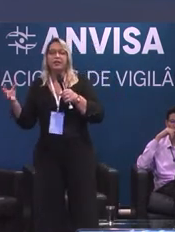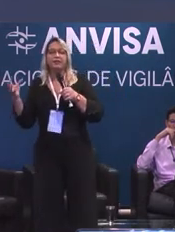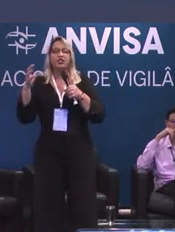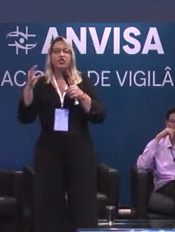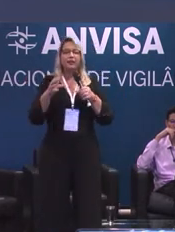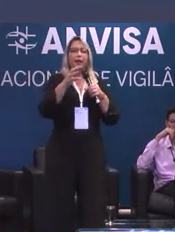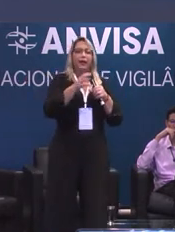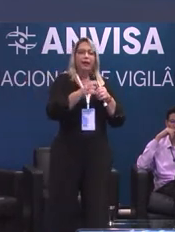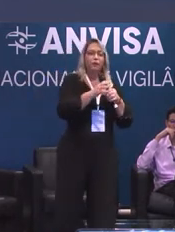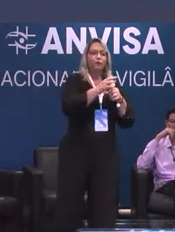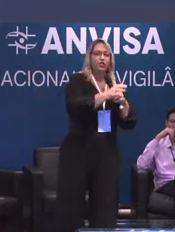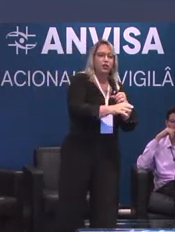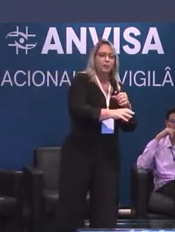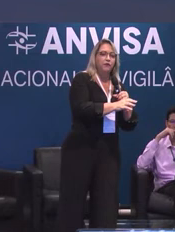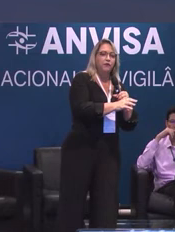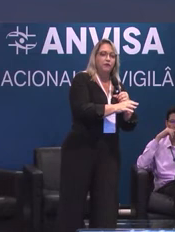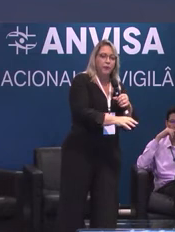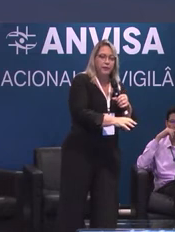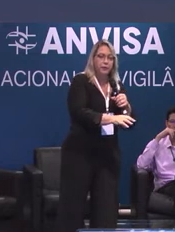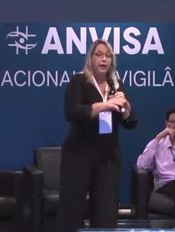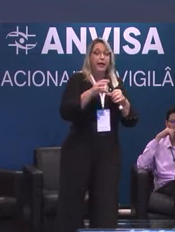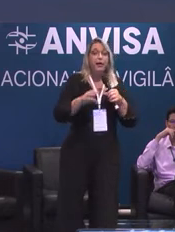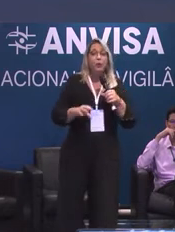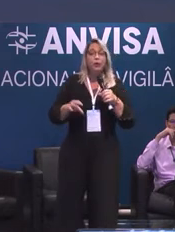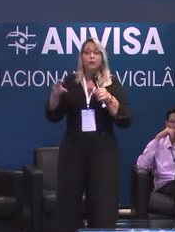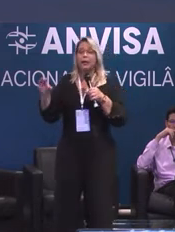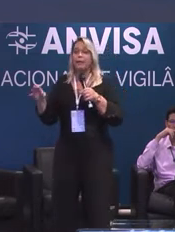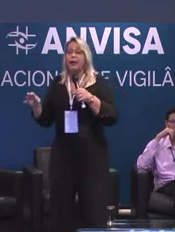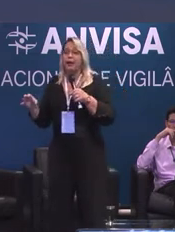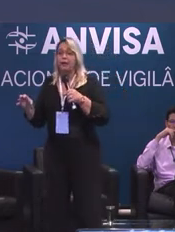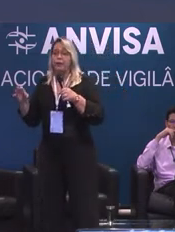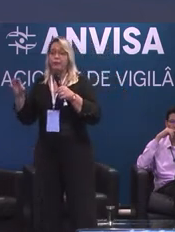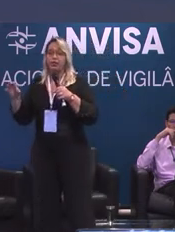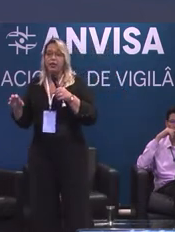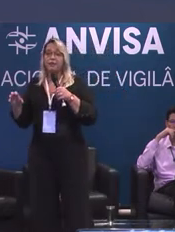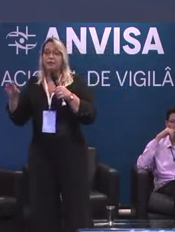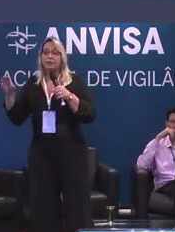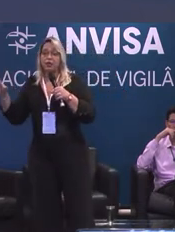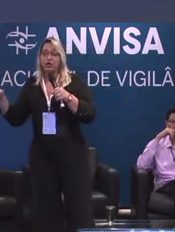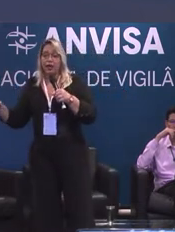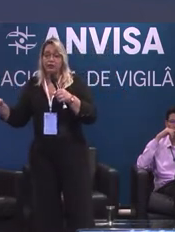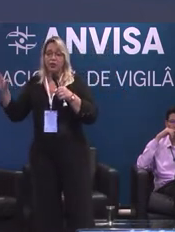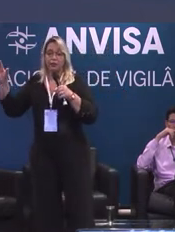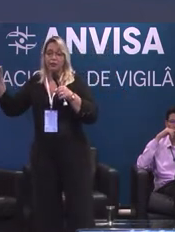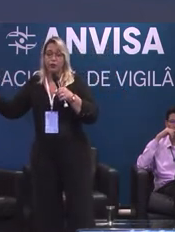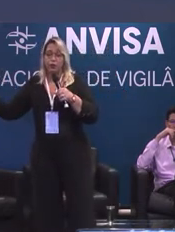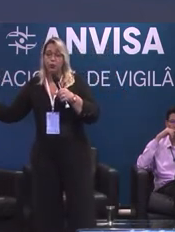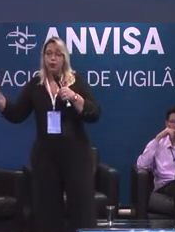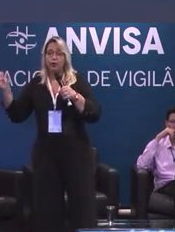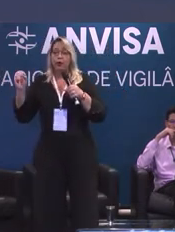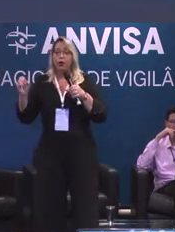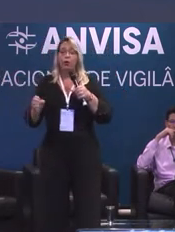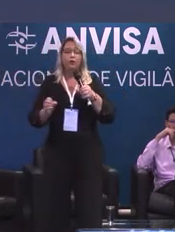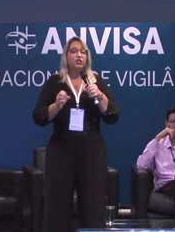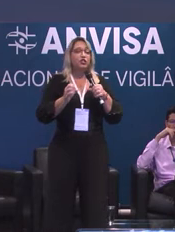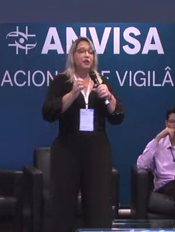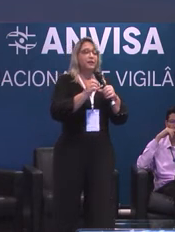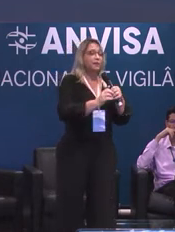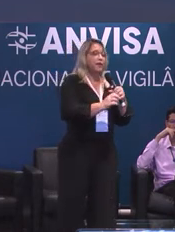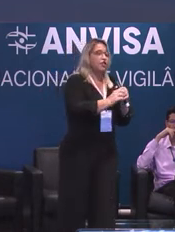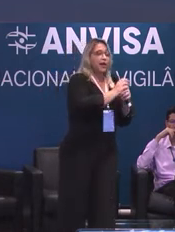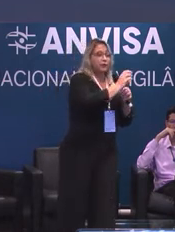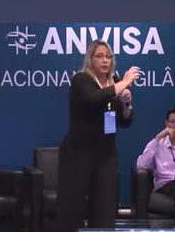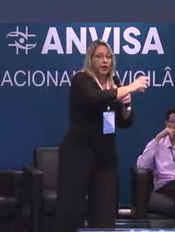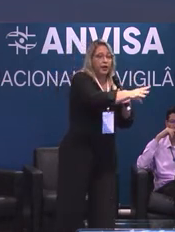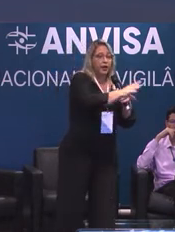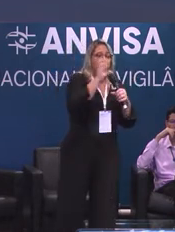que já trabalhavam com sistema de informação. E, quando trabalhavam, eram sistemas emprestados da prefeitura ou sistemas